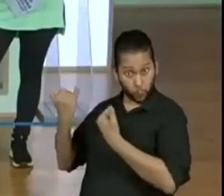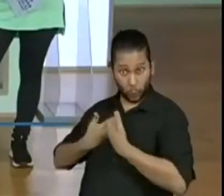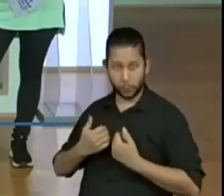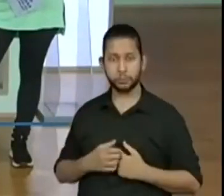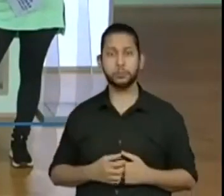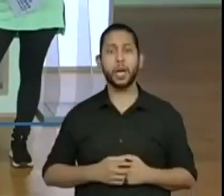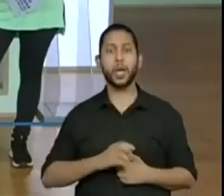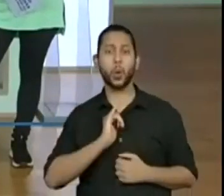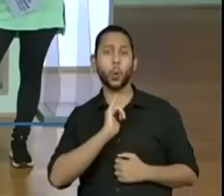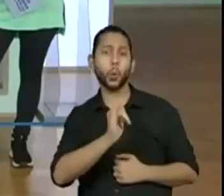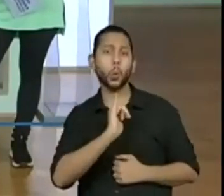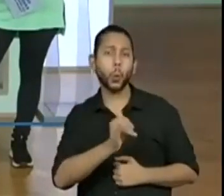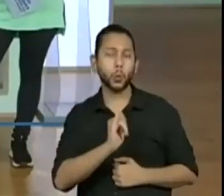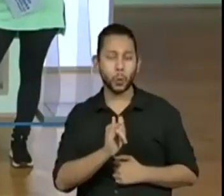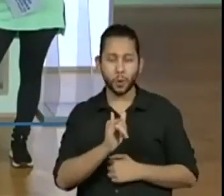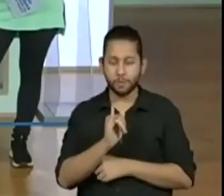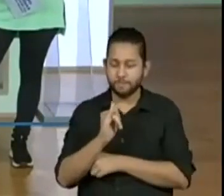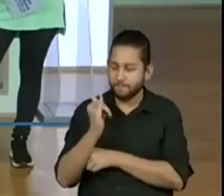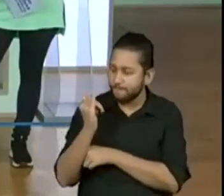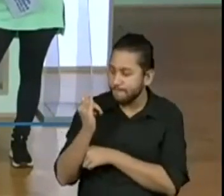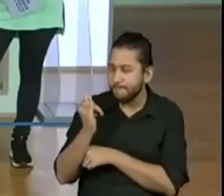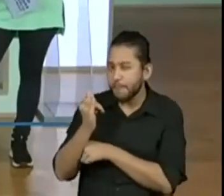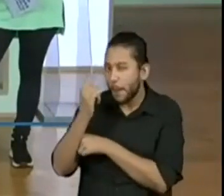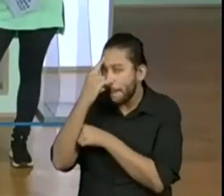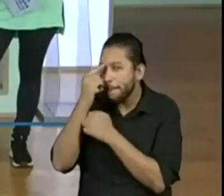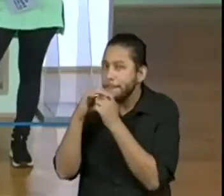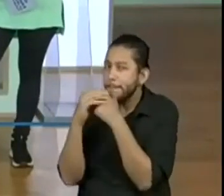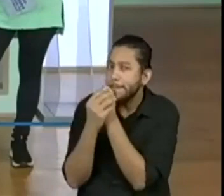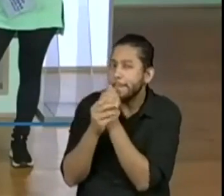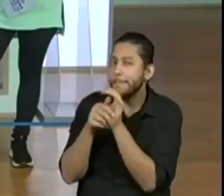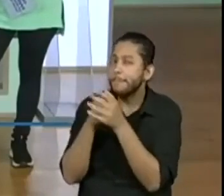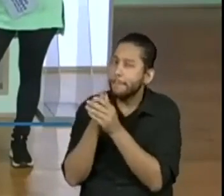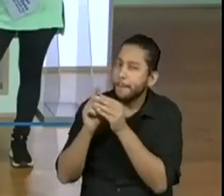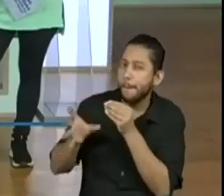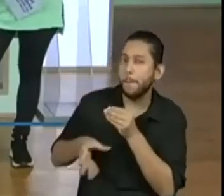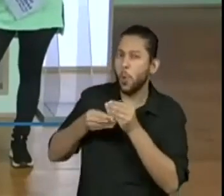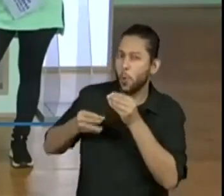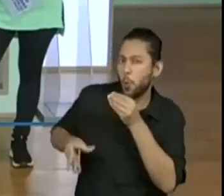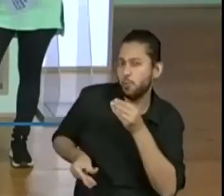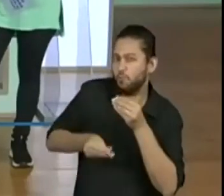gente colocasse um pouquinho da nossa versão, certo?